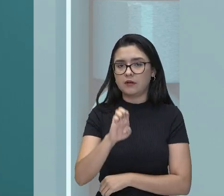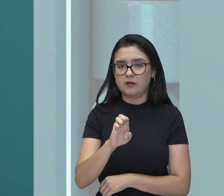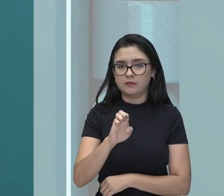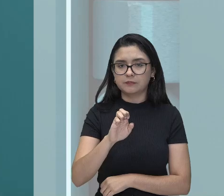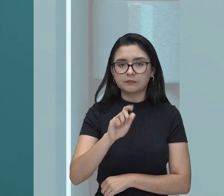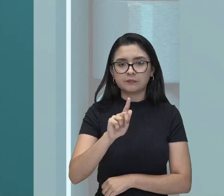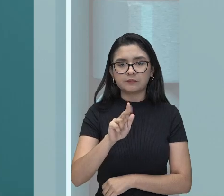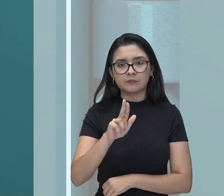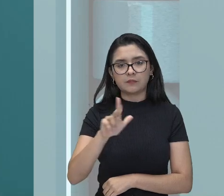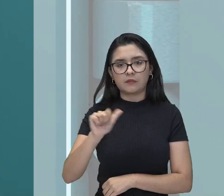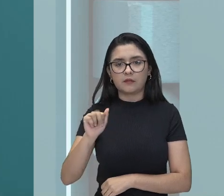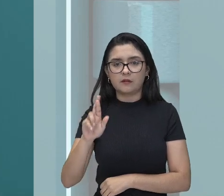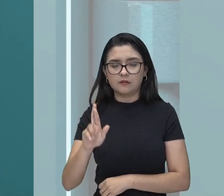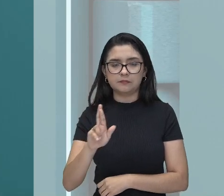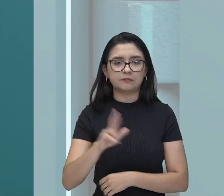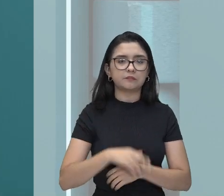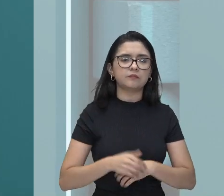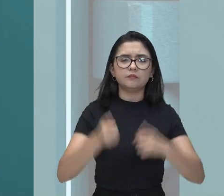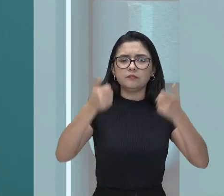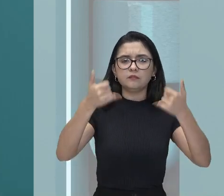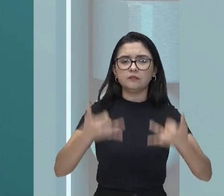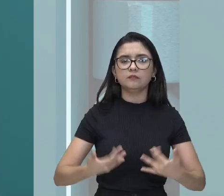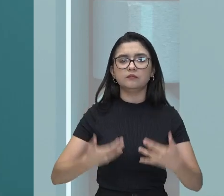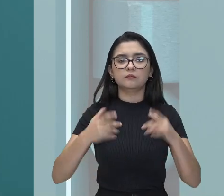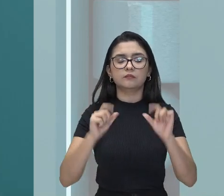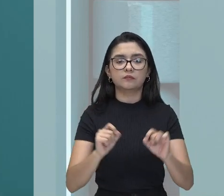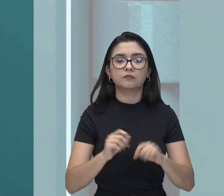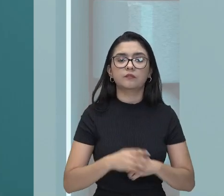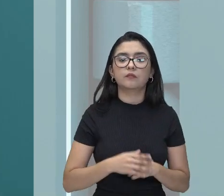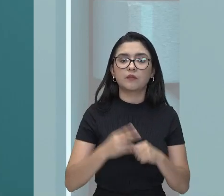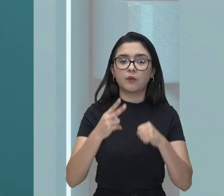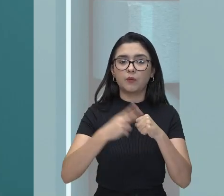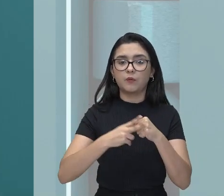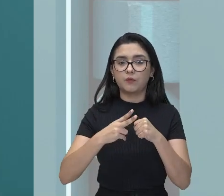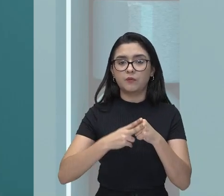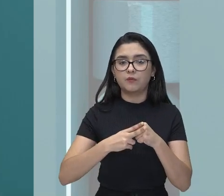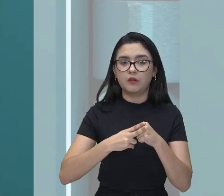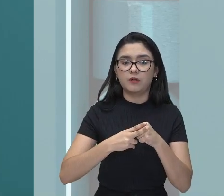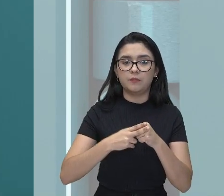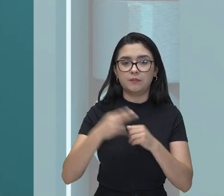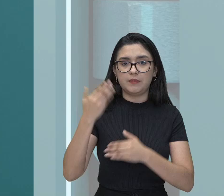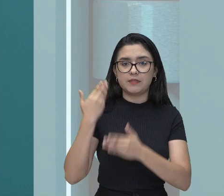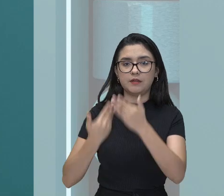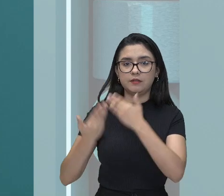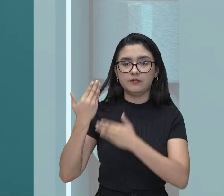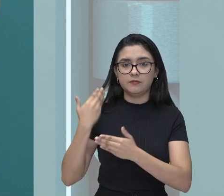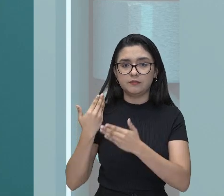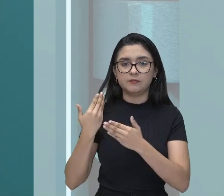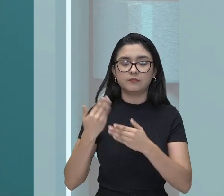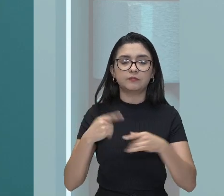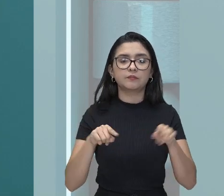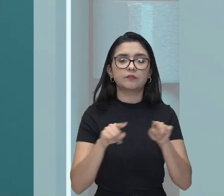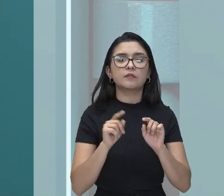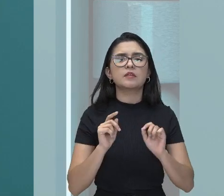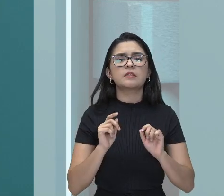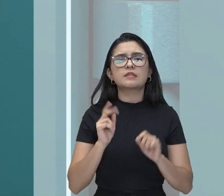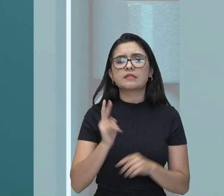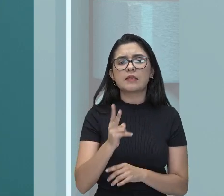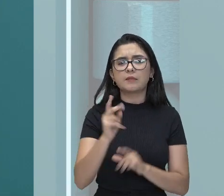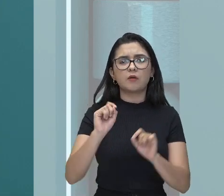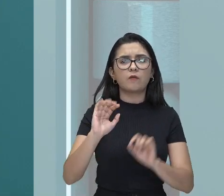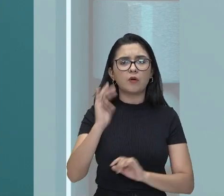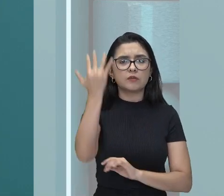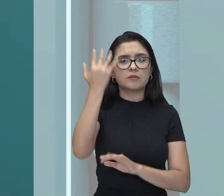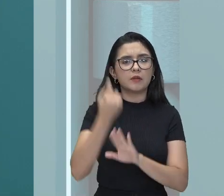dizer aqui claramente para vocês que os verbos no pretérito imperfeito, eles sempre se remontam ao